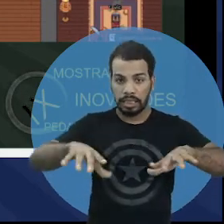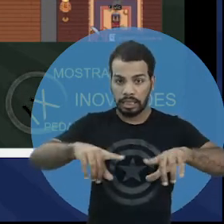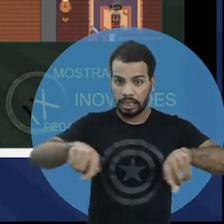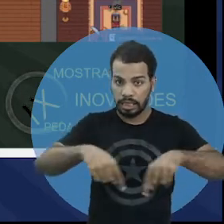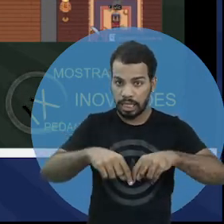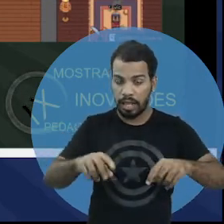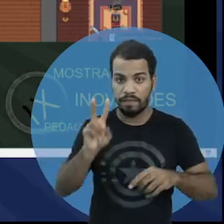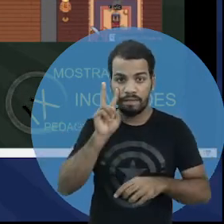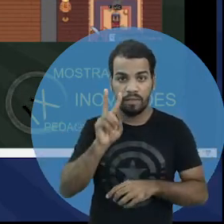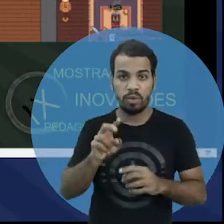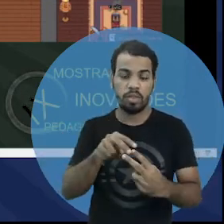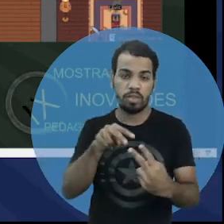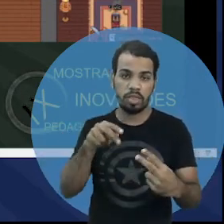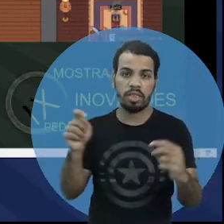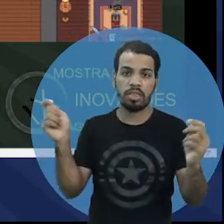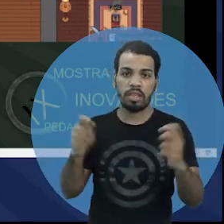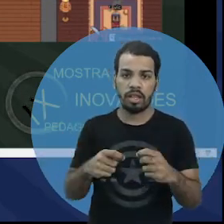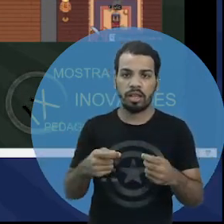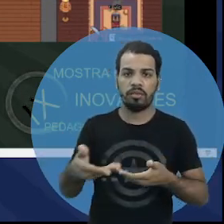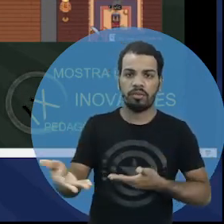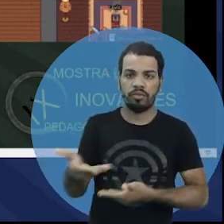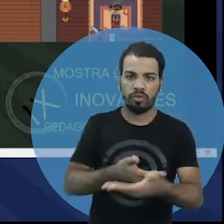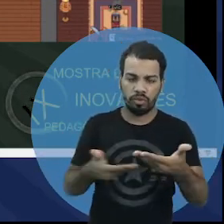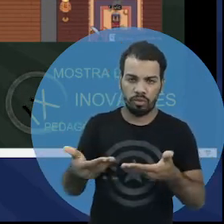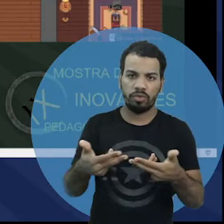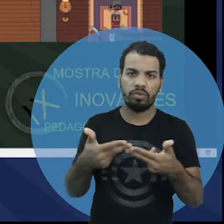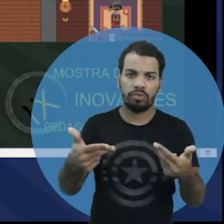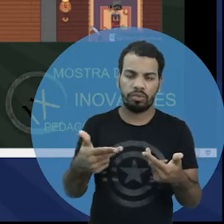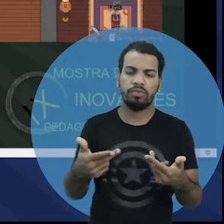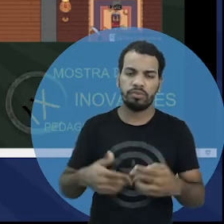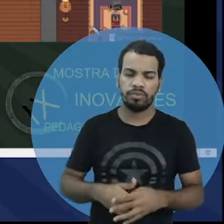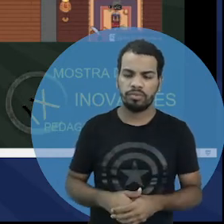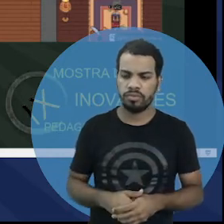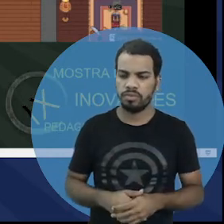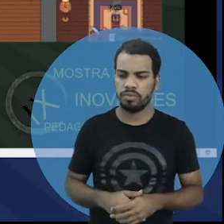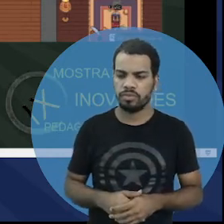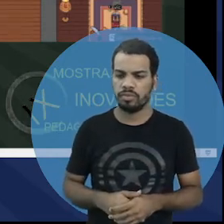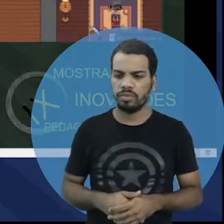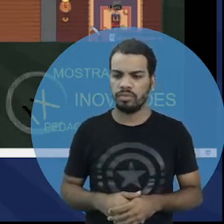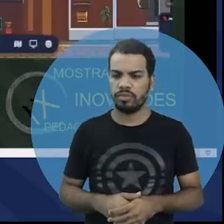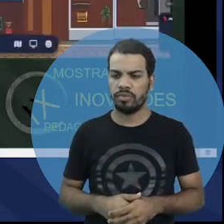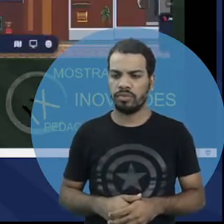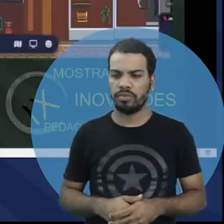ele conseguisse interagir com os elementos intuitivamente. Pode passar.